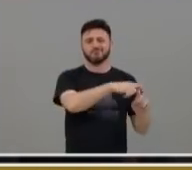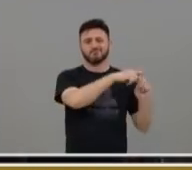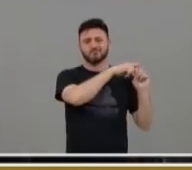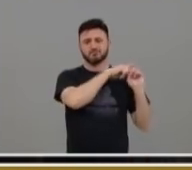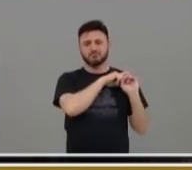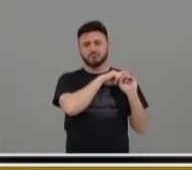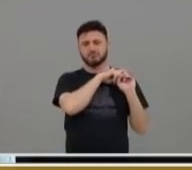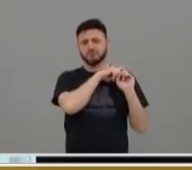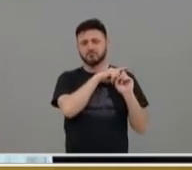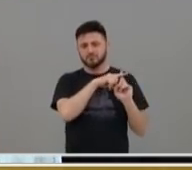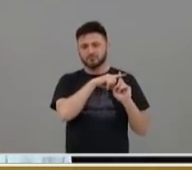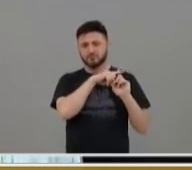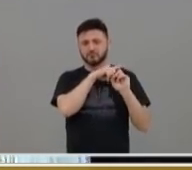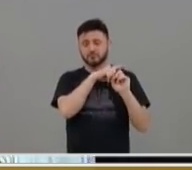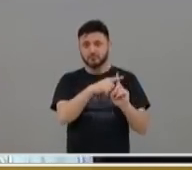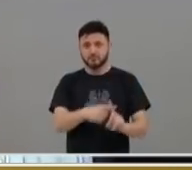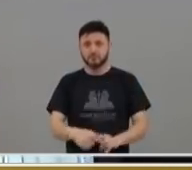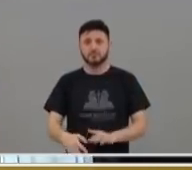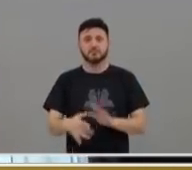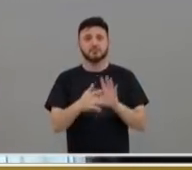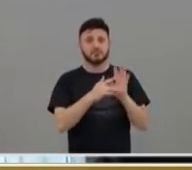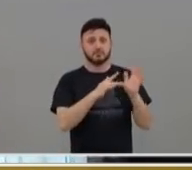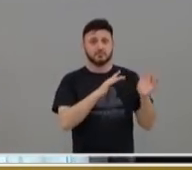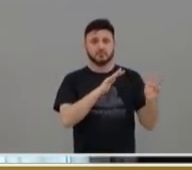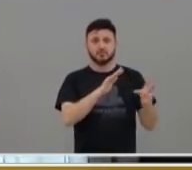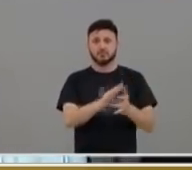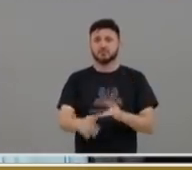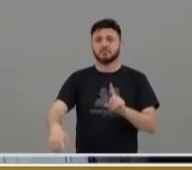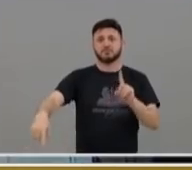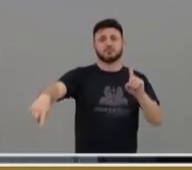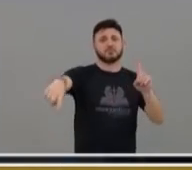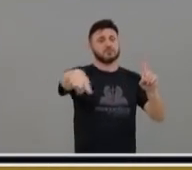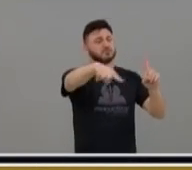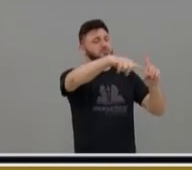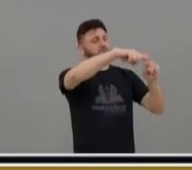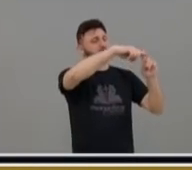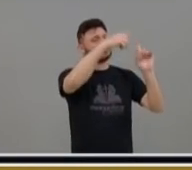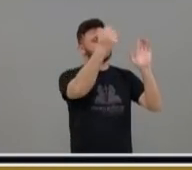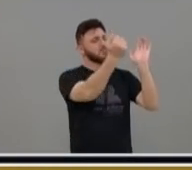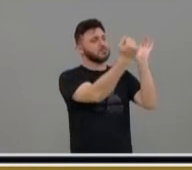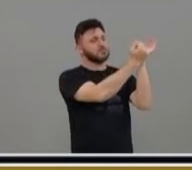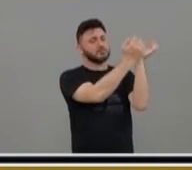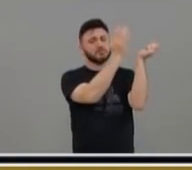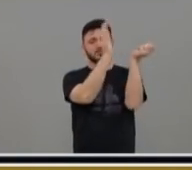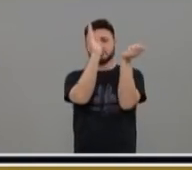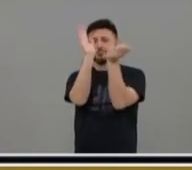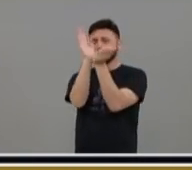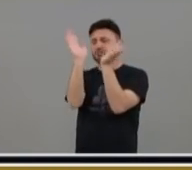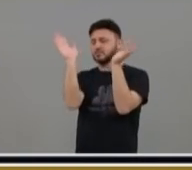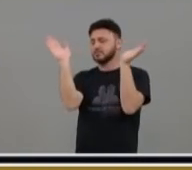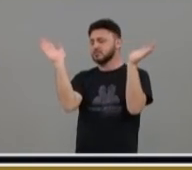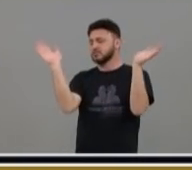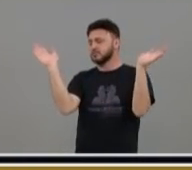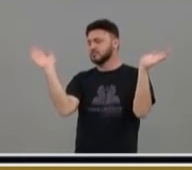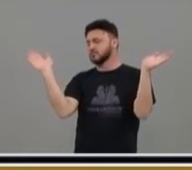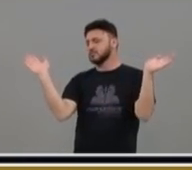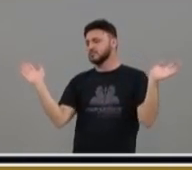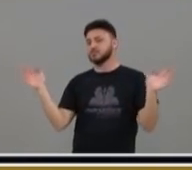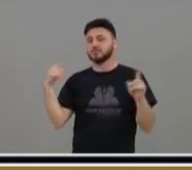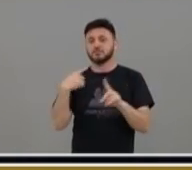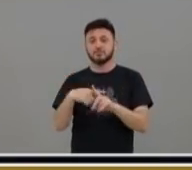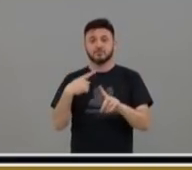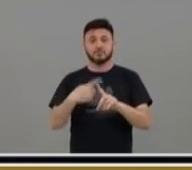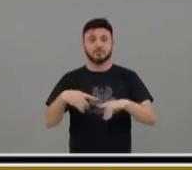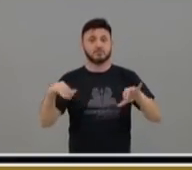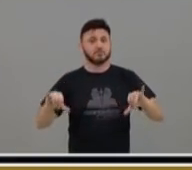carregou. Morreu pregado no madeiro romano, por mim sofreu a dor